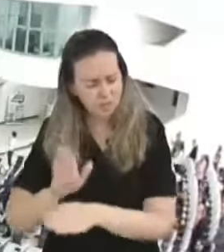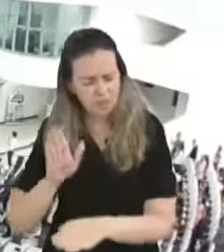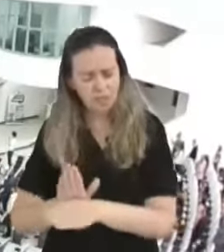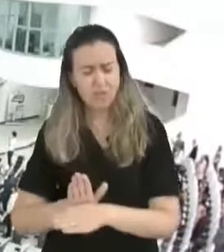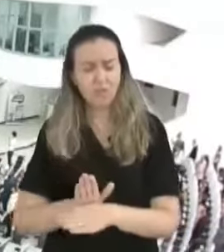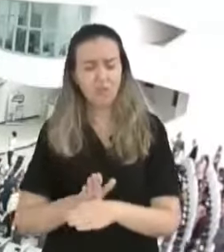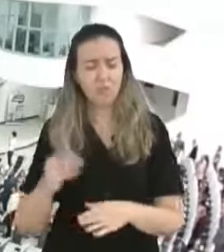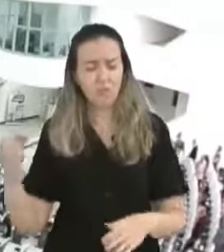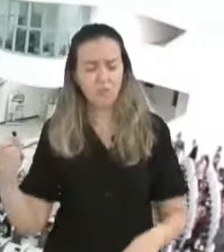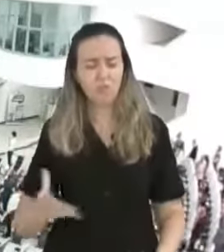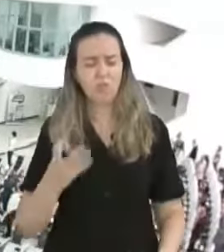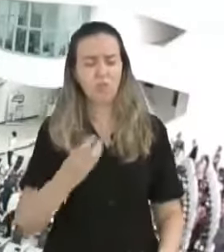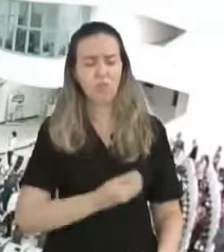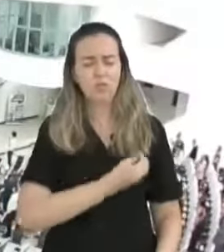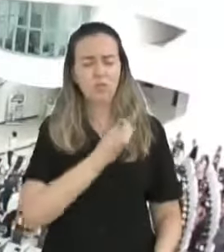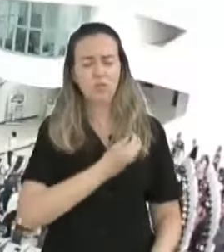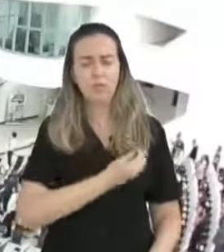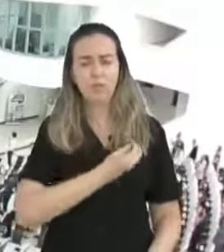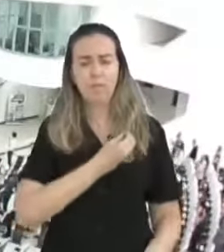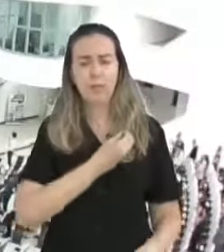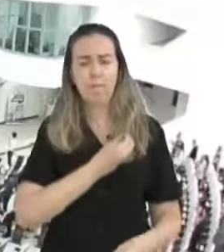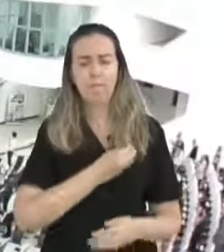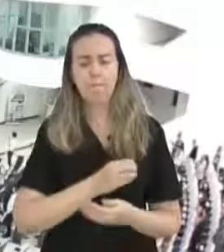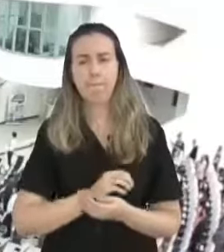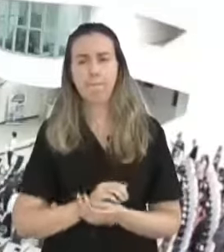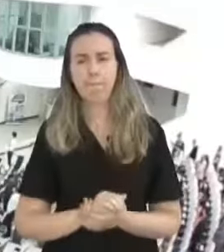renovo de Deus agora.